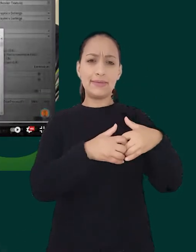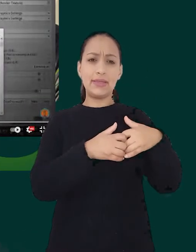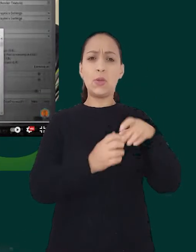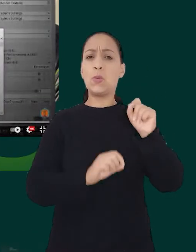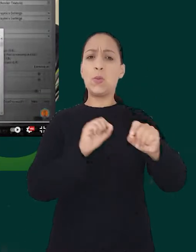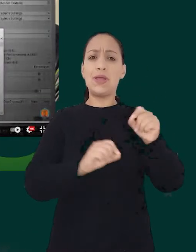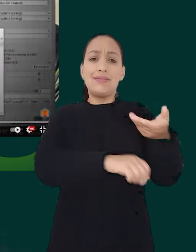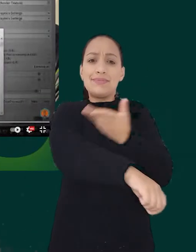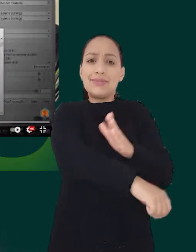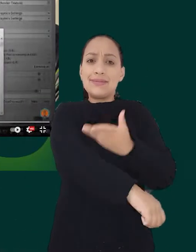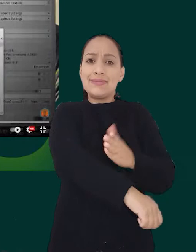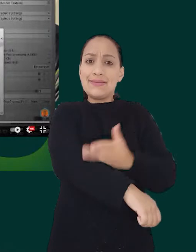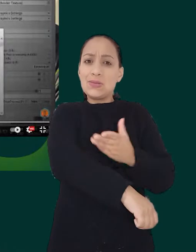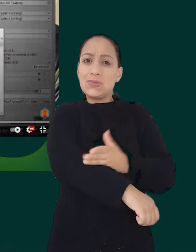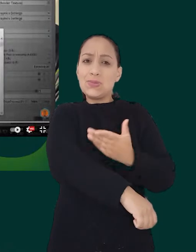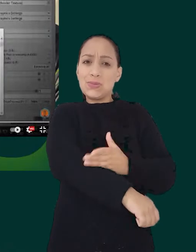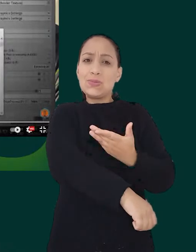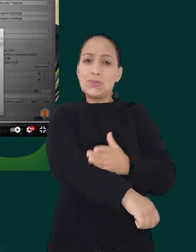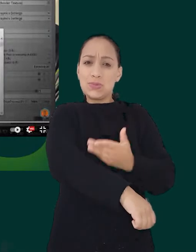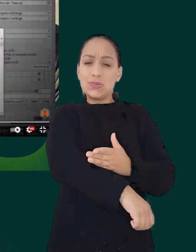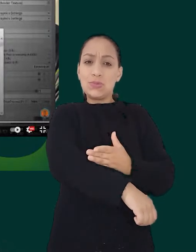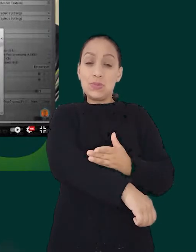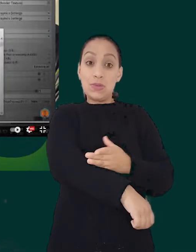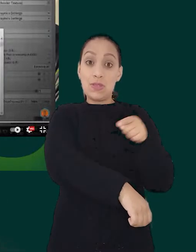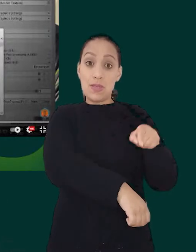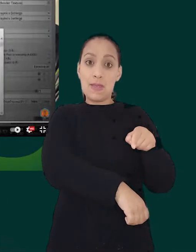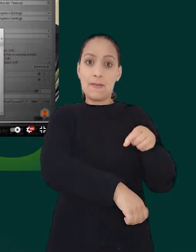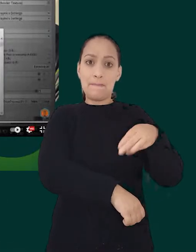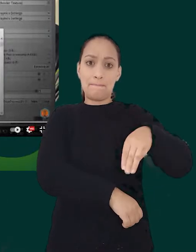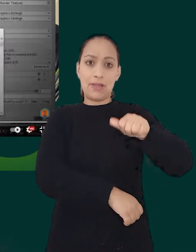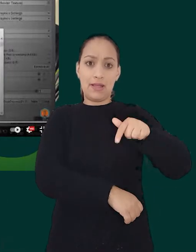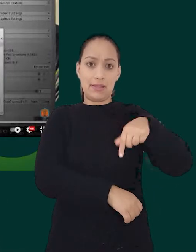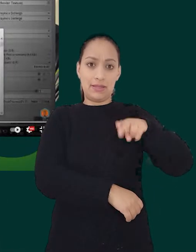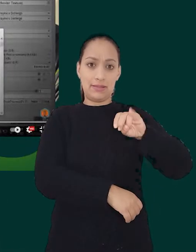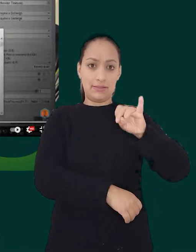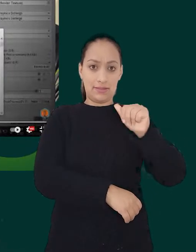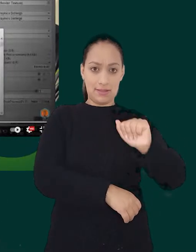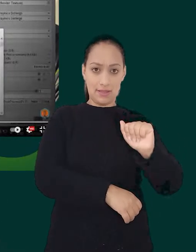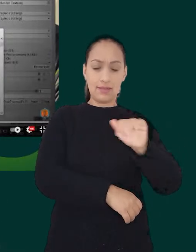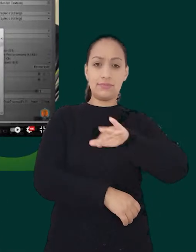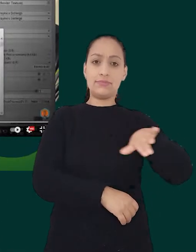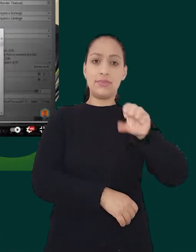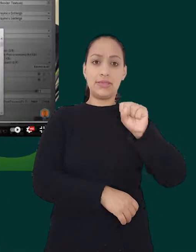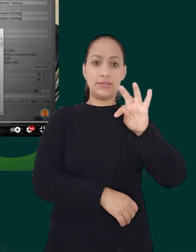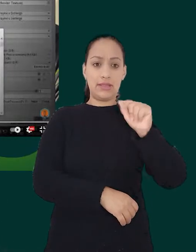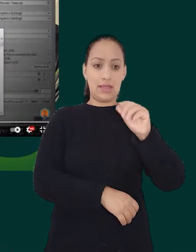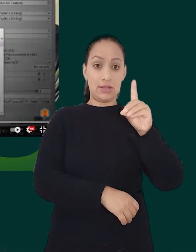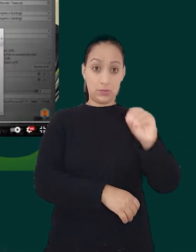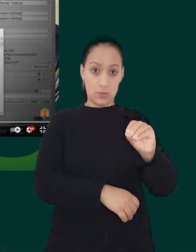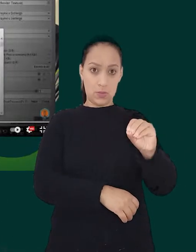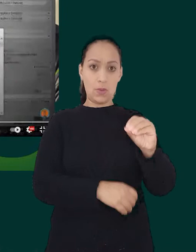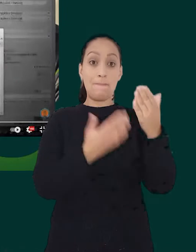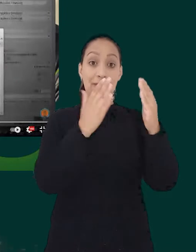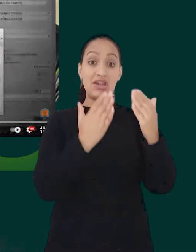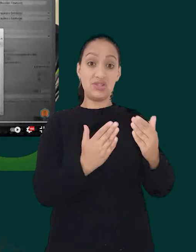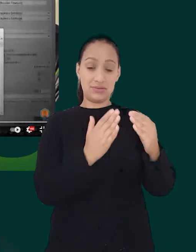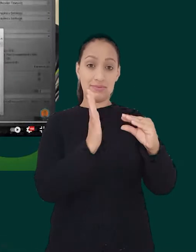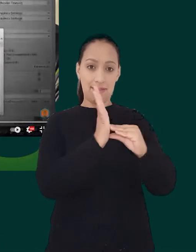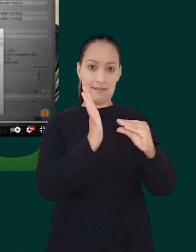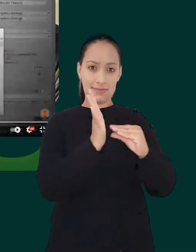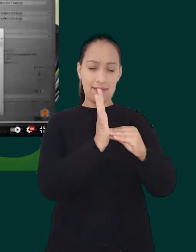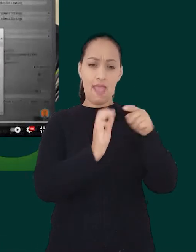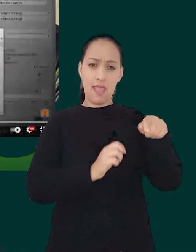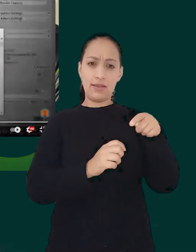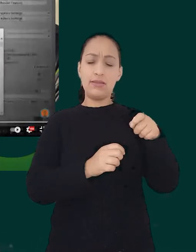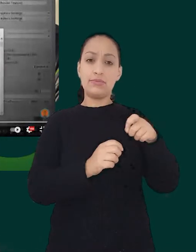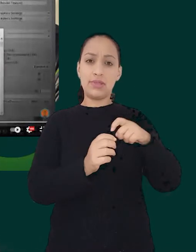efetivamente treinando, tá? A máquina de estados, então está sendo o machine learning que está executando